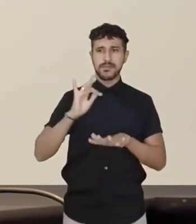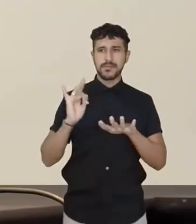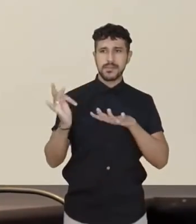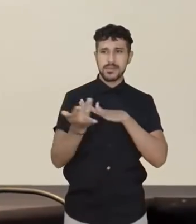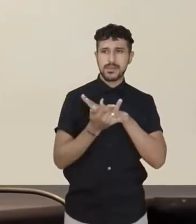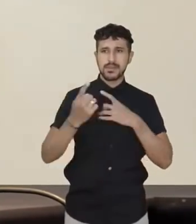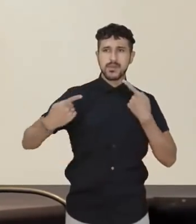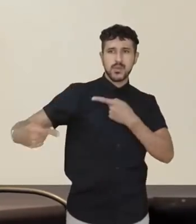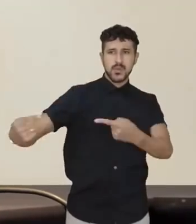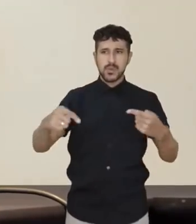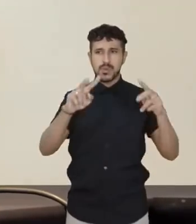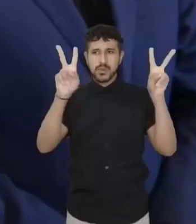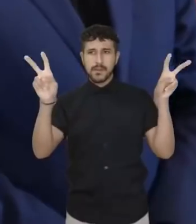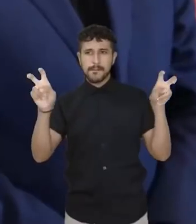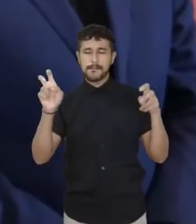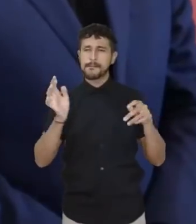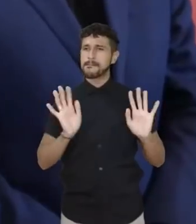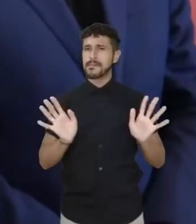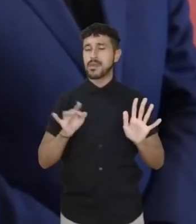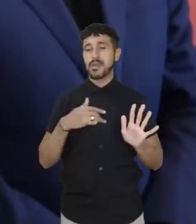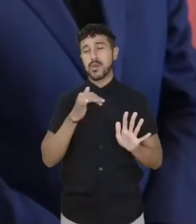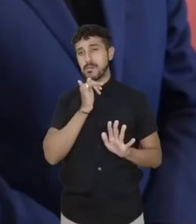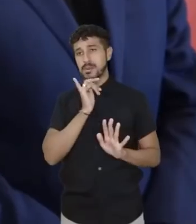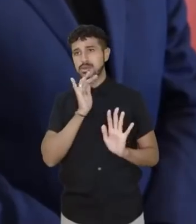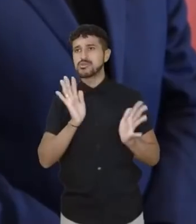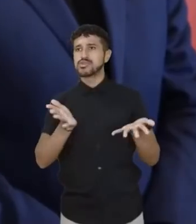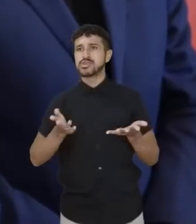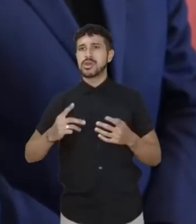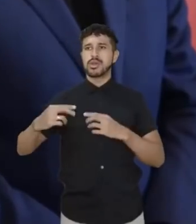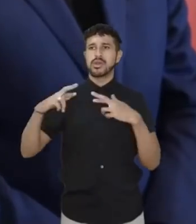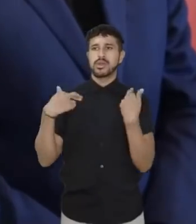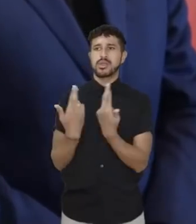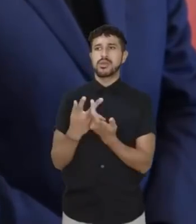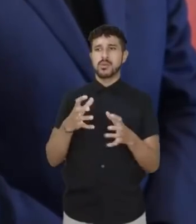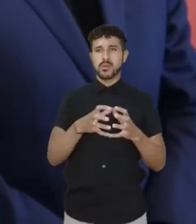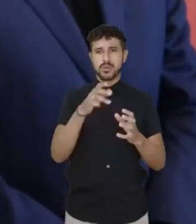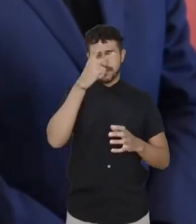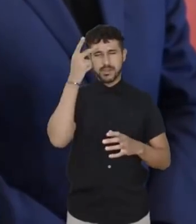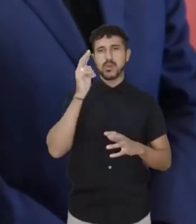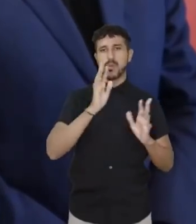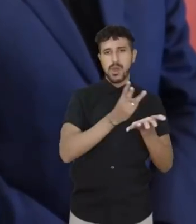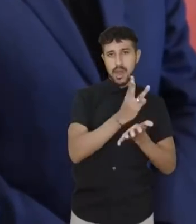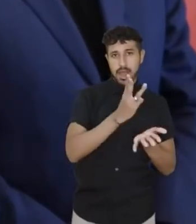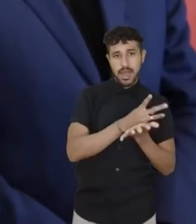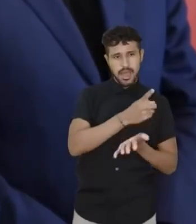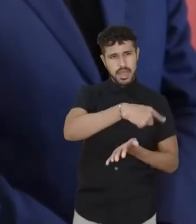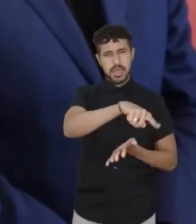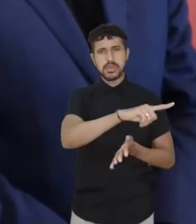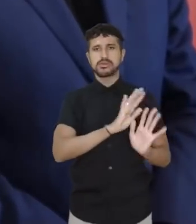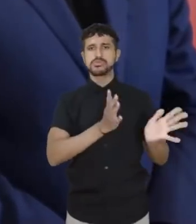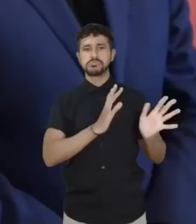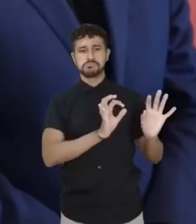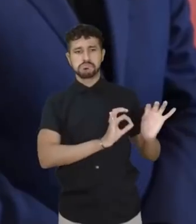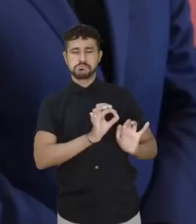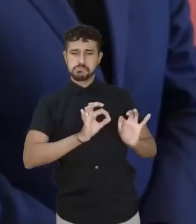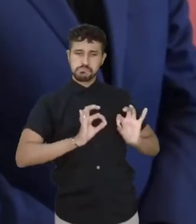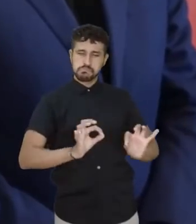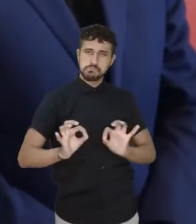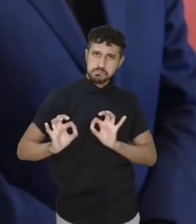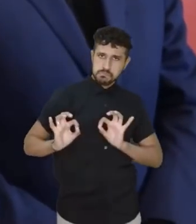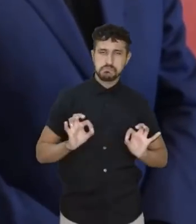enfim? Não, eu, por exemplo, já tive reunião com o pessoal do WhatsApp. Eu acho que eles estão bem regulados, entendeu? Dentro